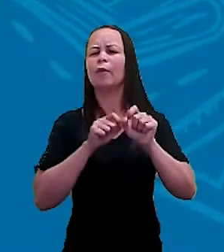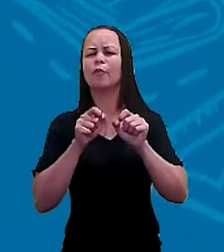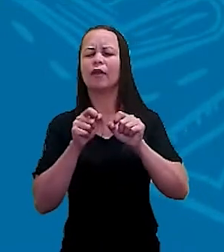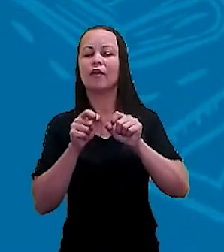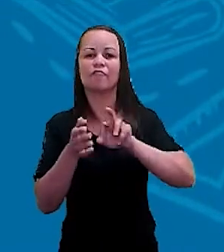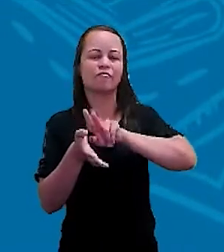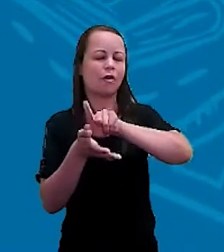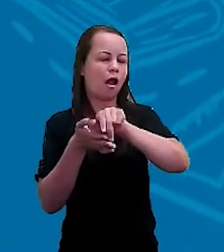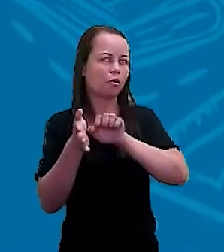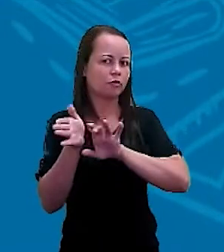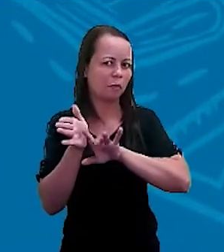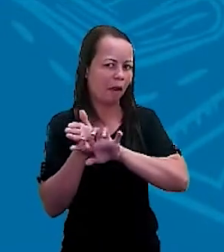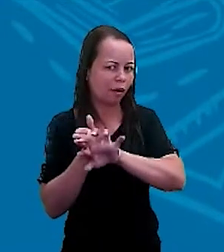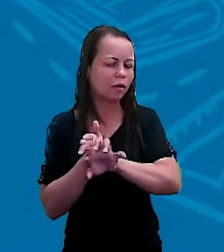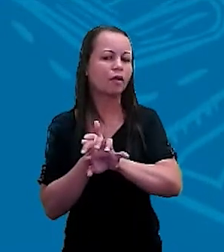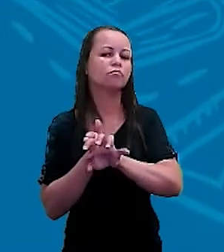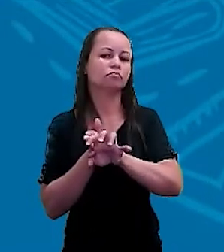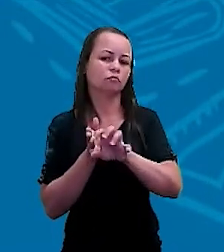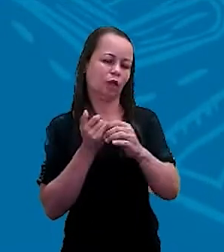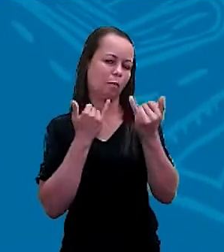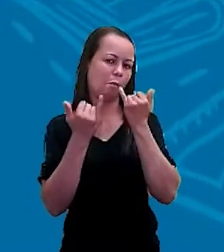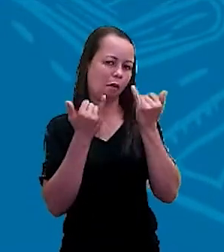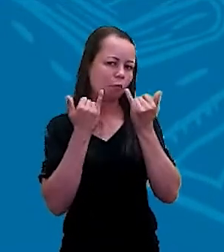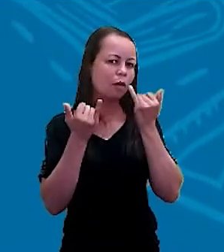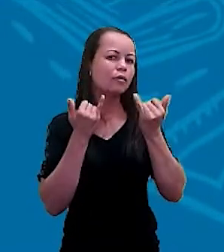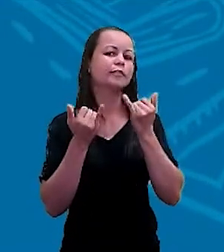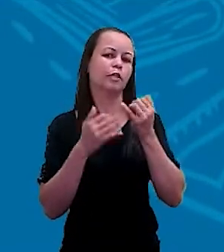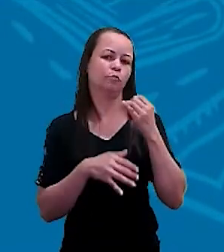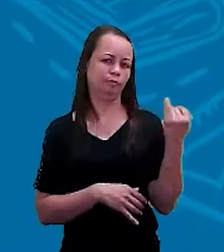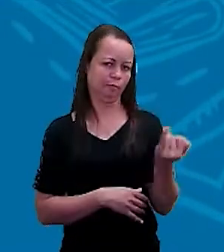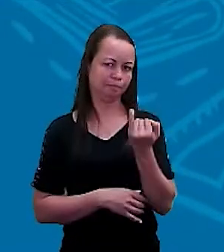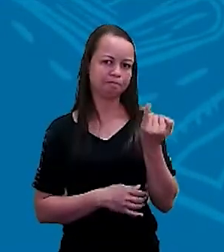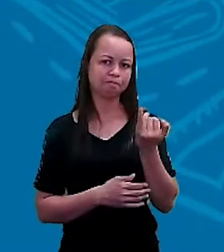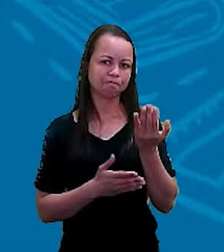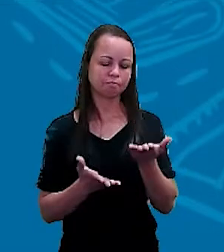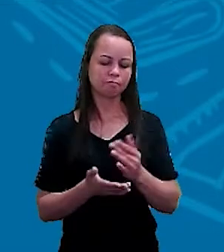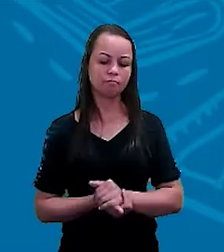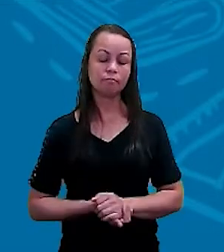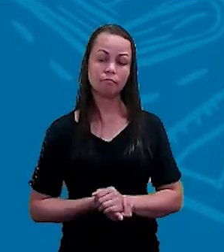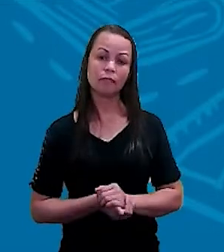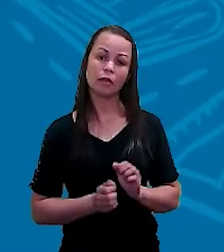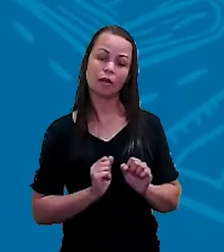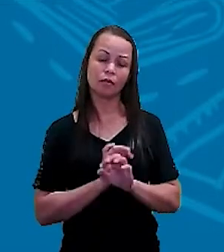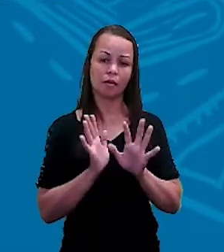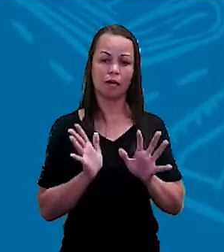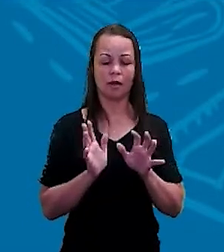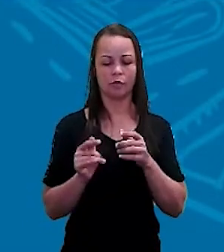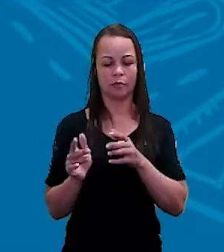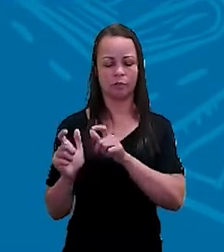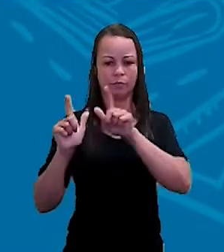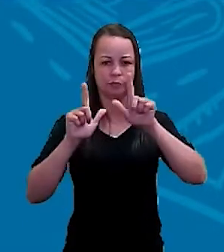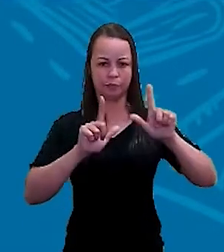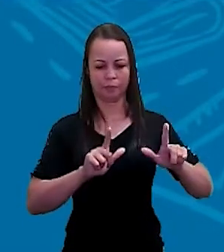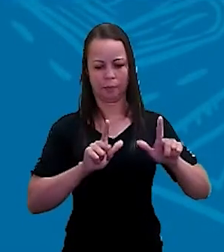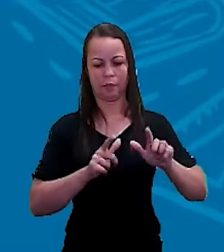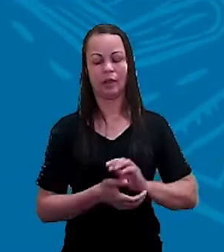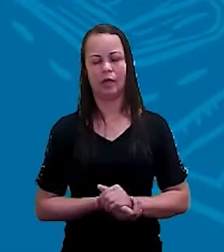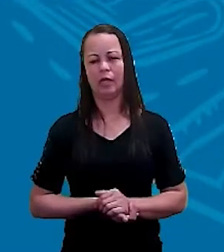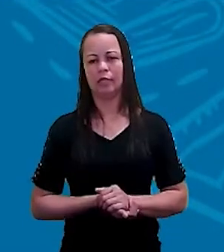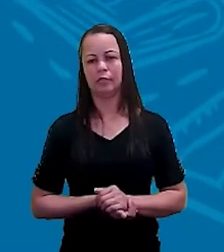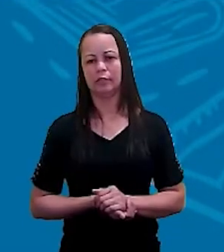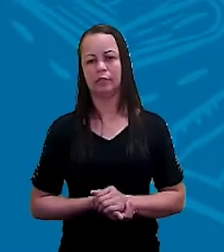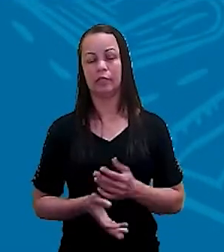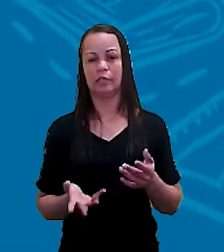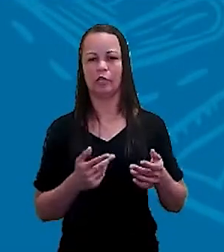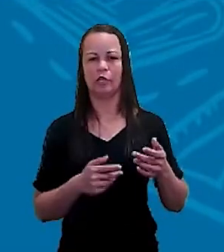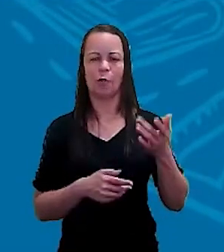bactérias. Então, fica essa informação porque é muito relevante. Claro, vamos lá para o nosso próximo slide, que é aquele slide que eu acho